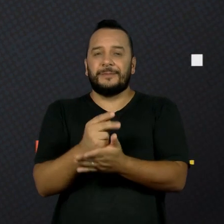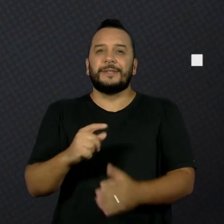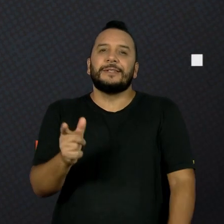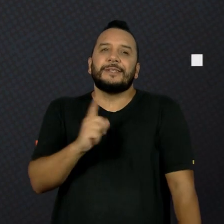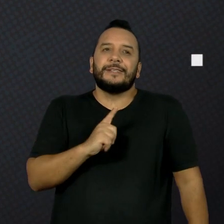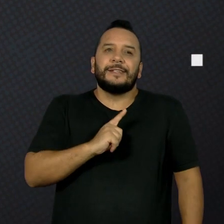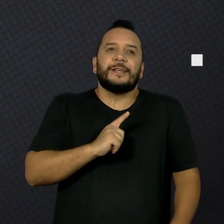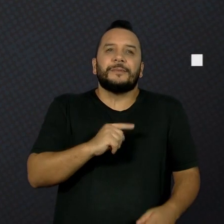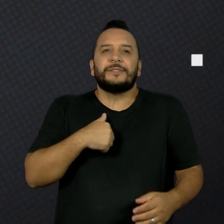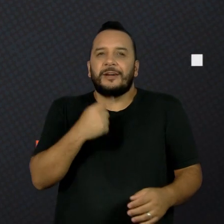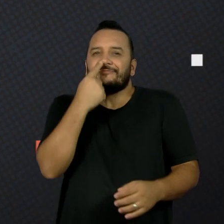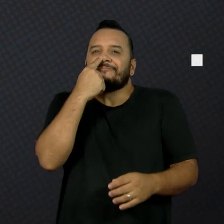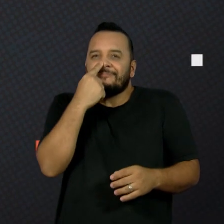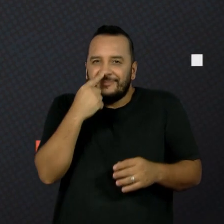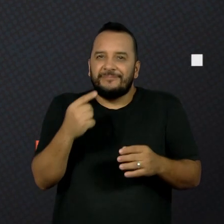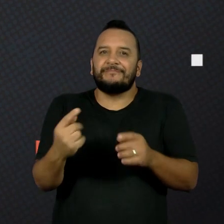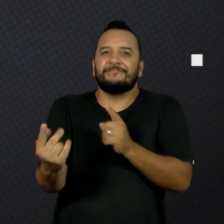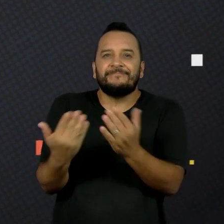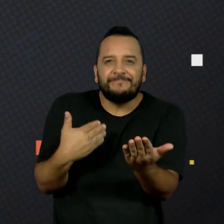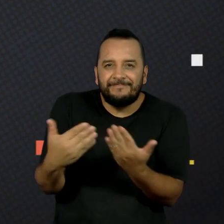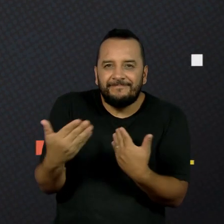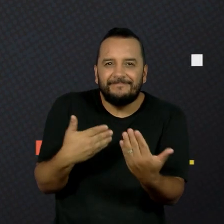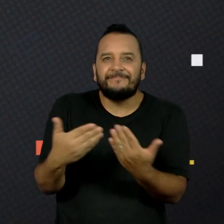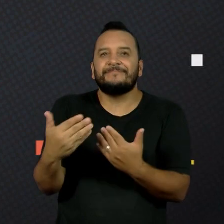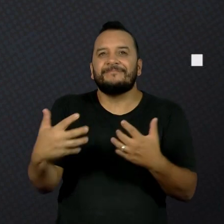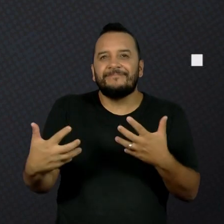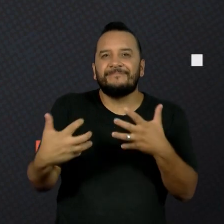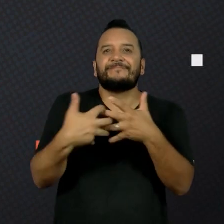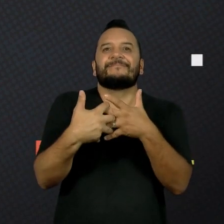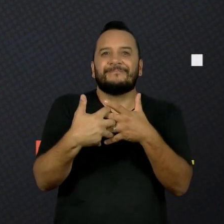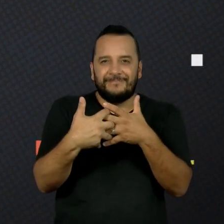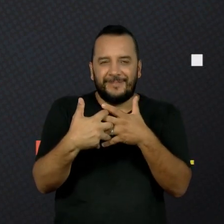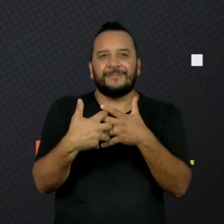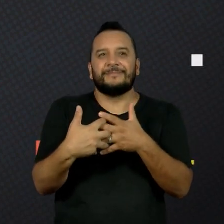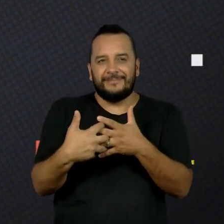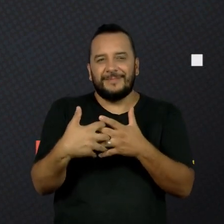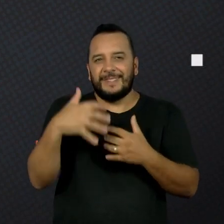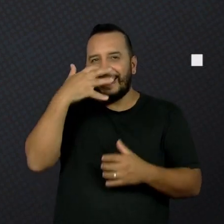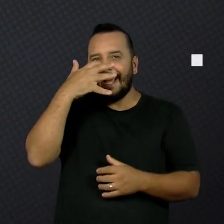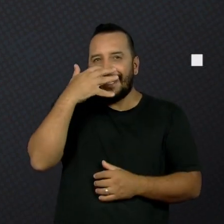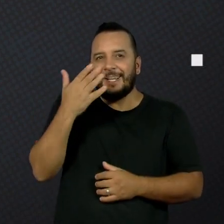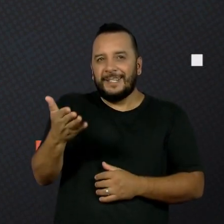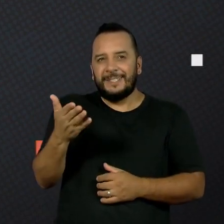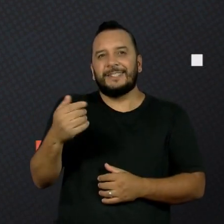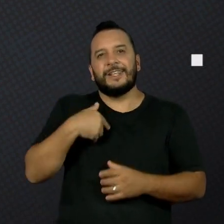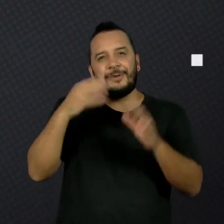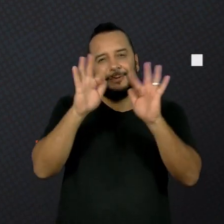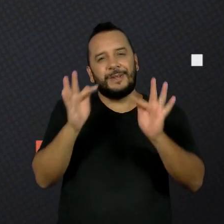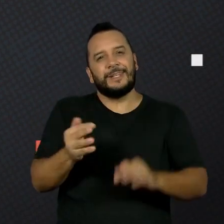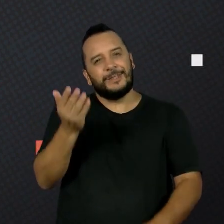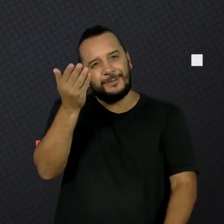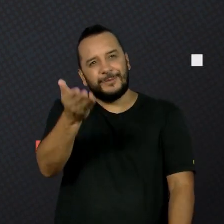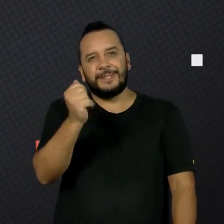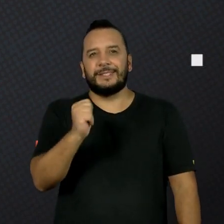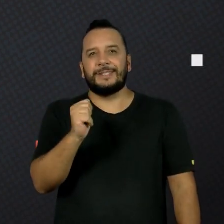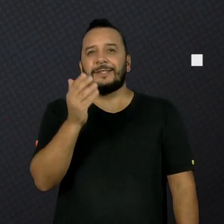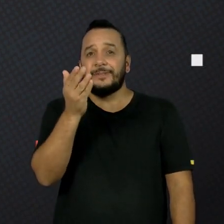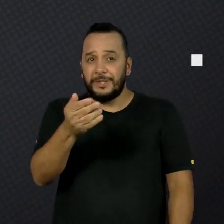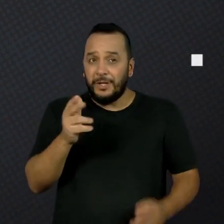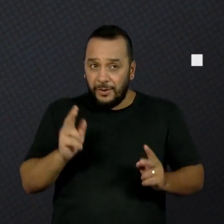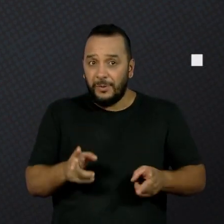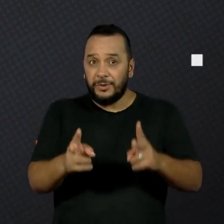just such kindred spirits, and I'm so in awe of you, and I'm so happy for you that you